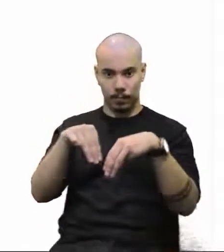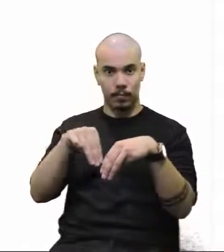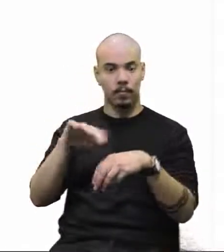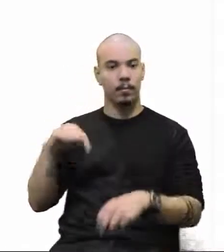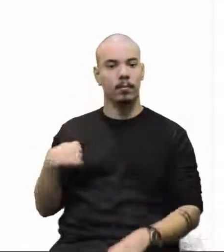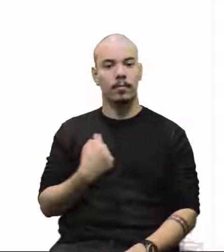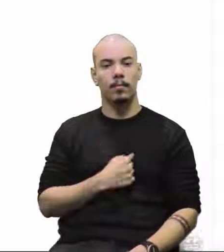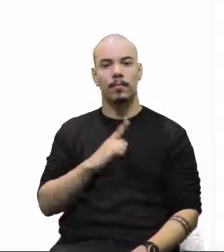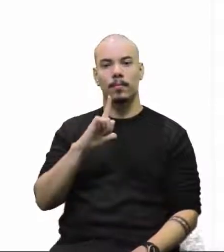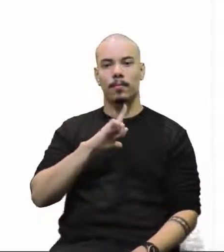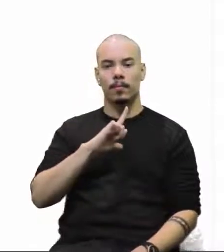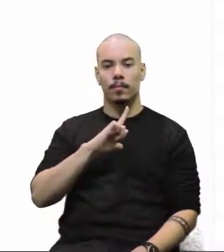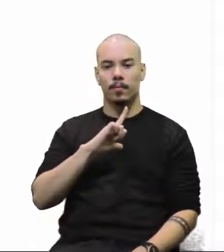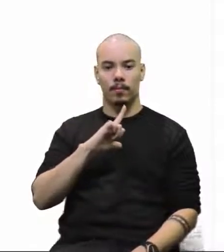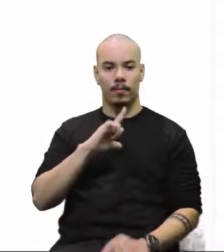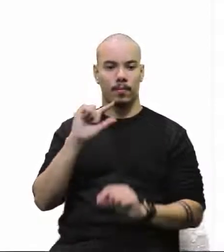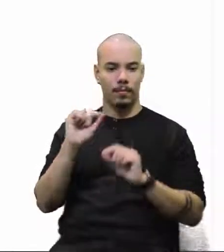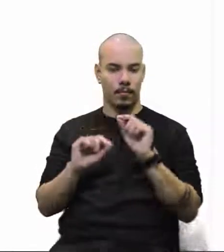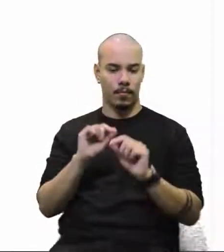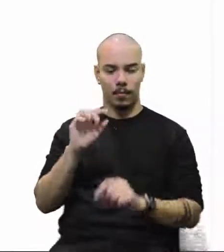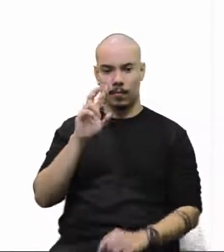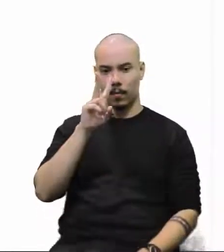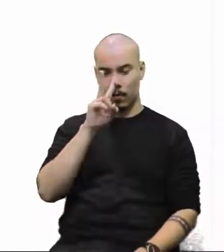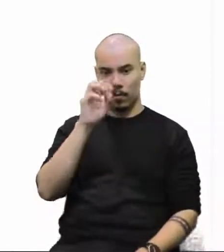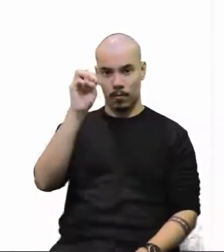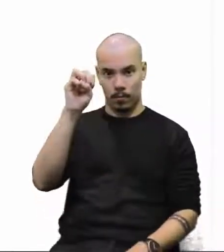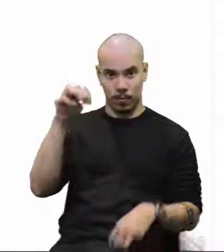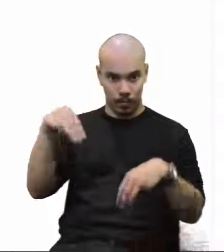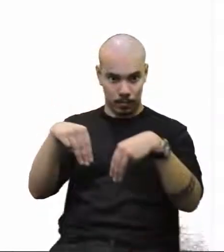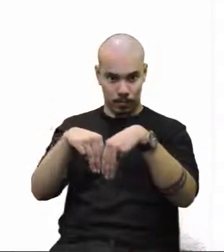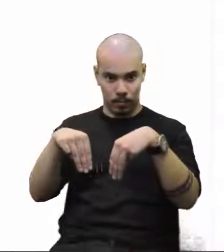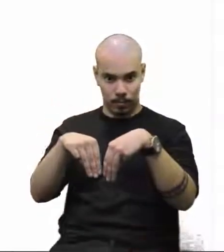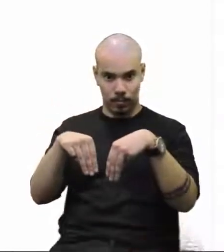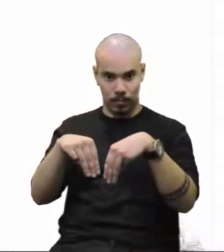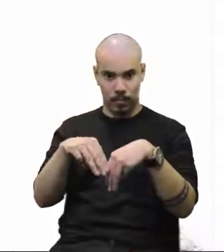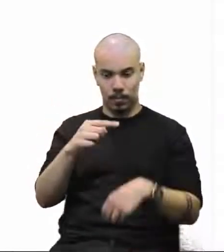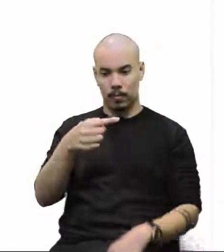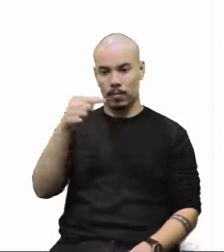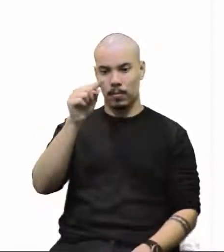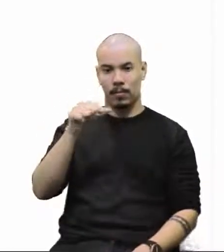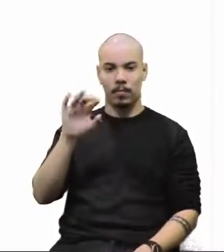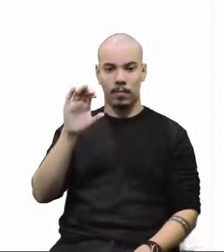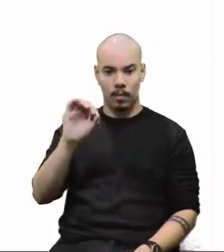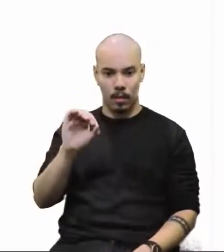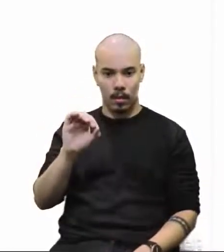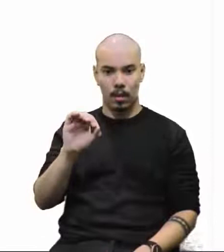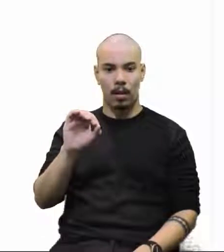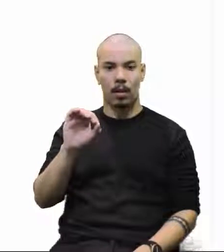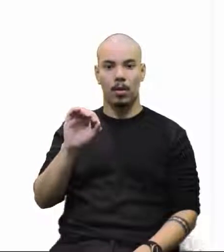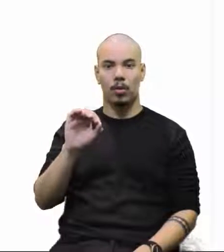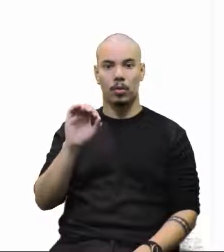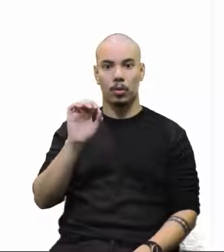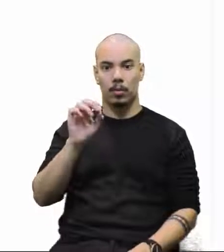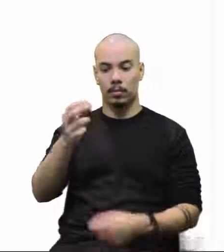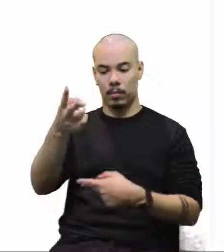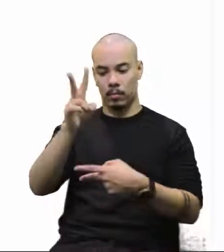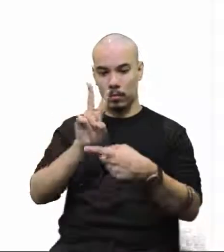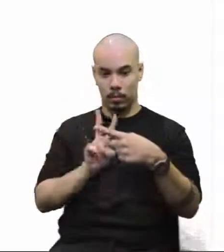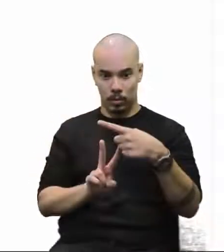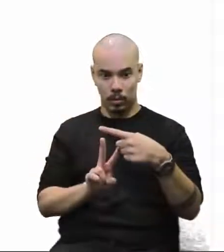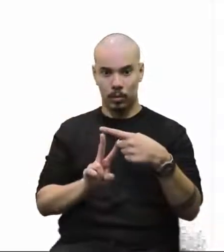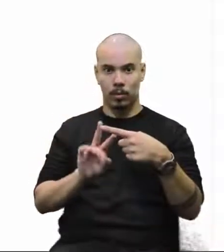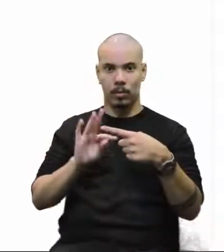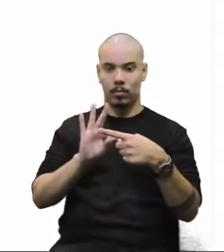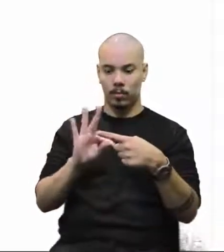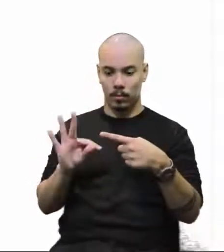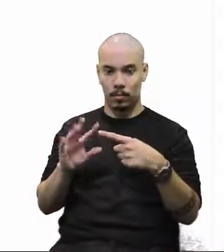nós teremos o seguinte caso, né? Força magnética, μ0 sobre 2π, aí porque movimento circular, e